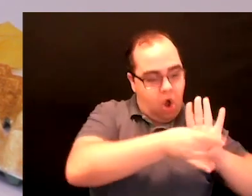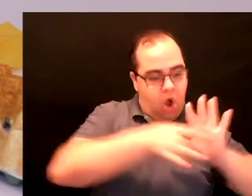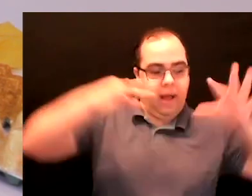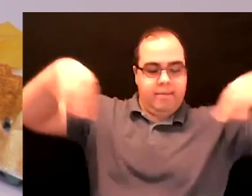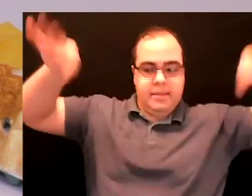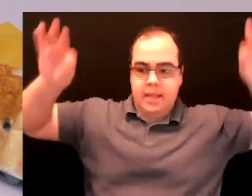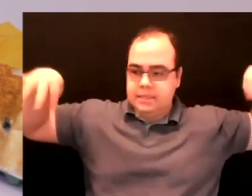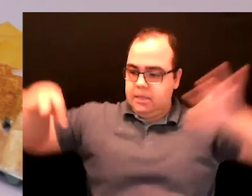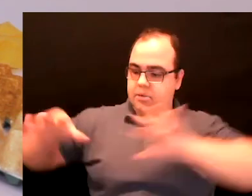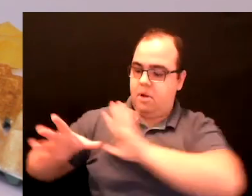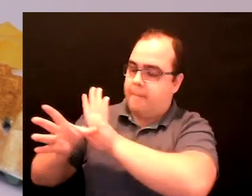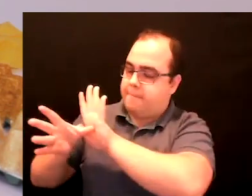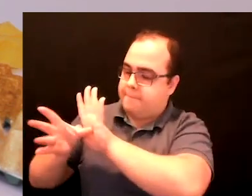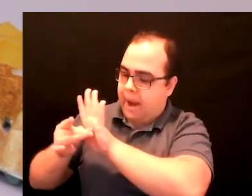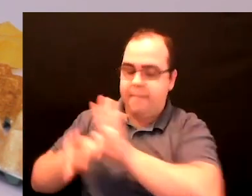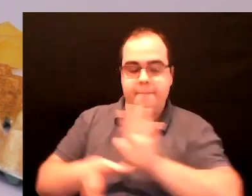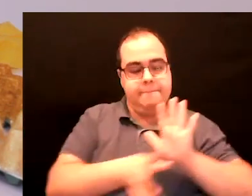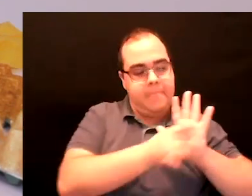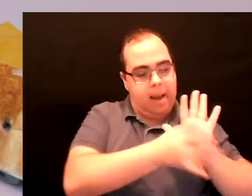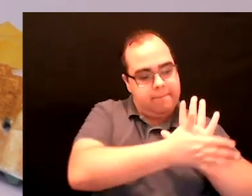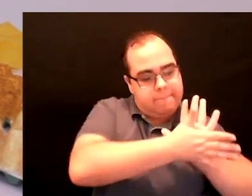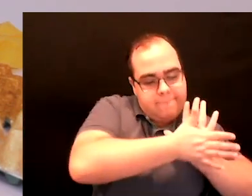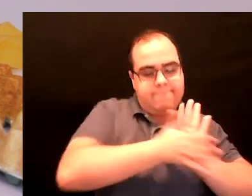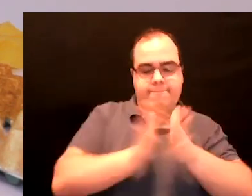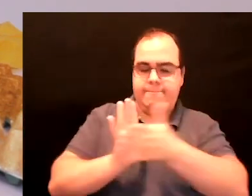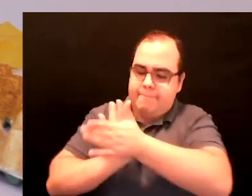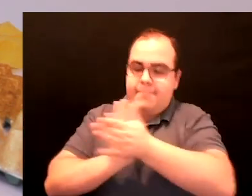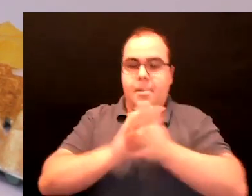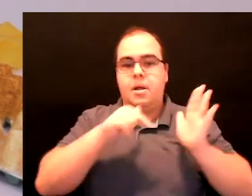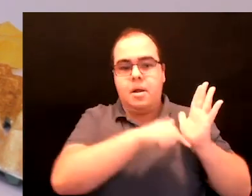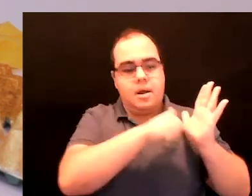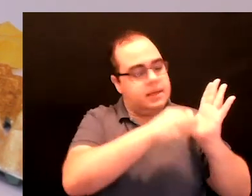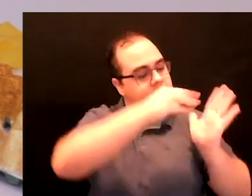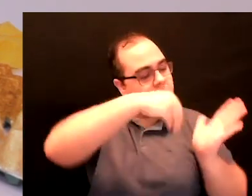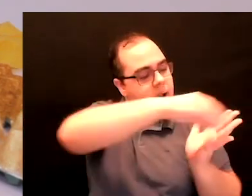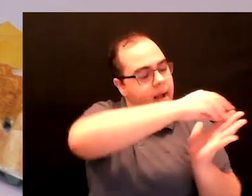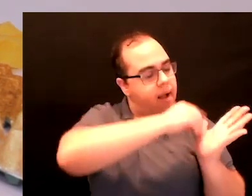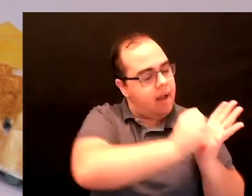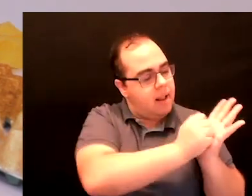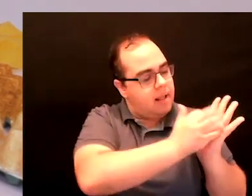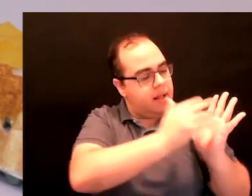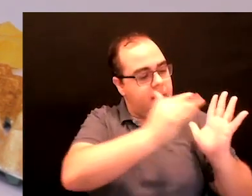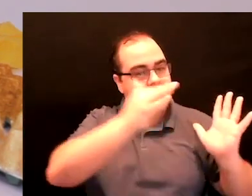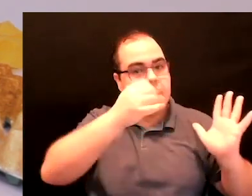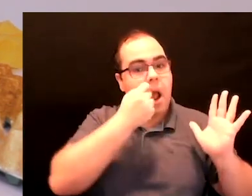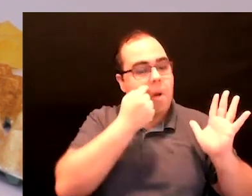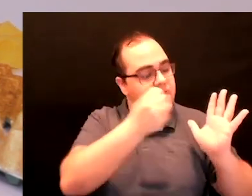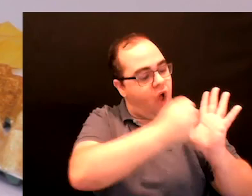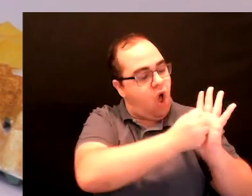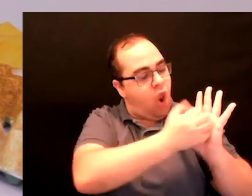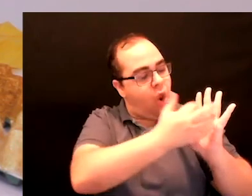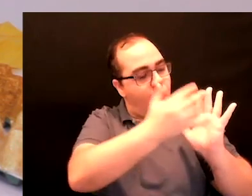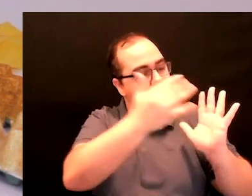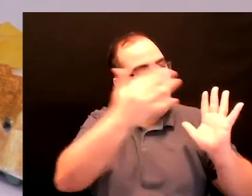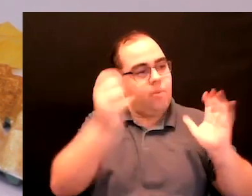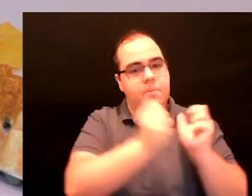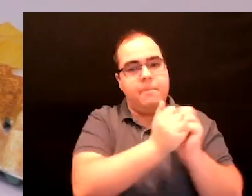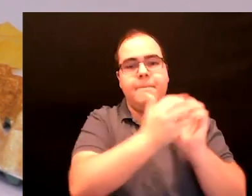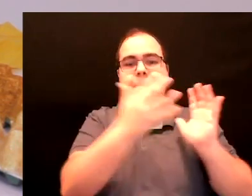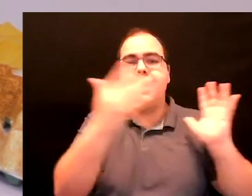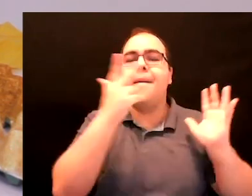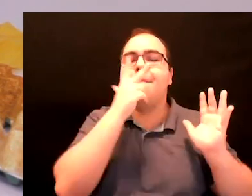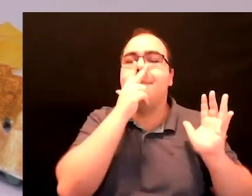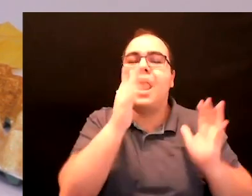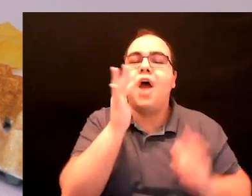aqui nas pontas e colando esses copinhos em volta desse aqui que está com glitter, né? Na luz, ele